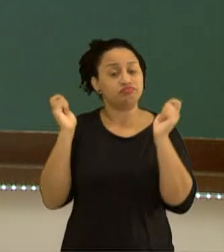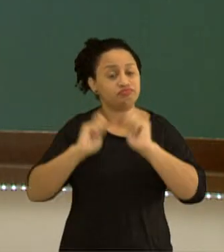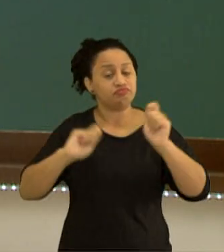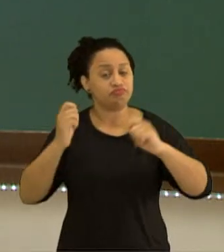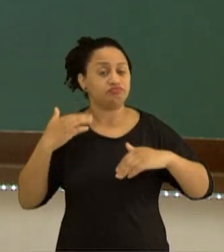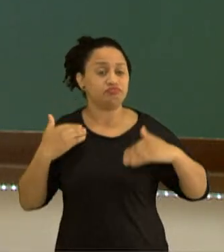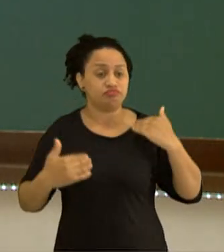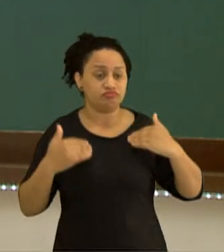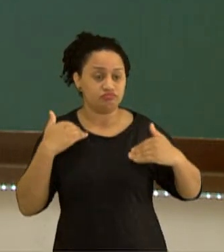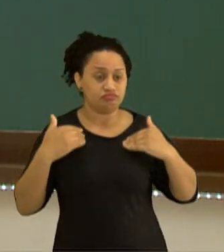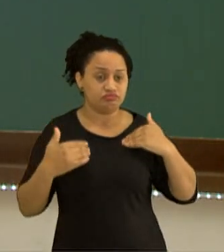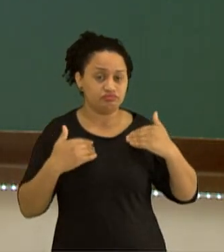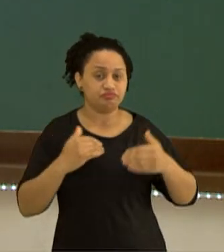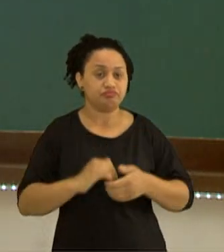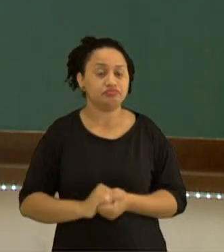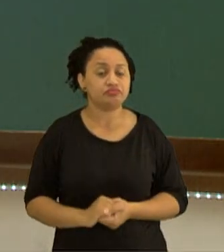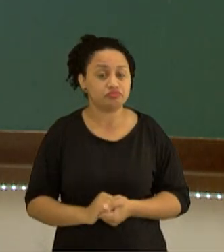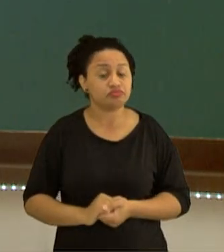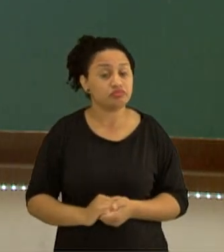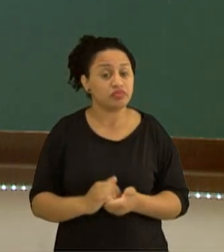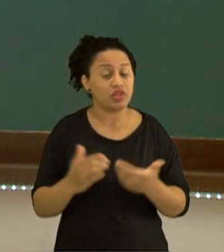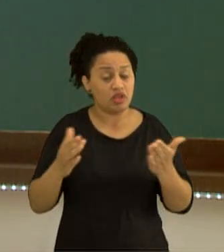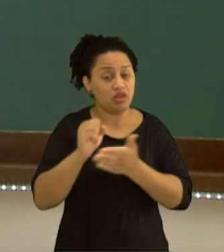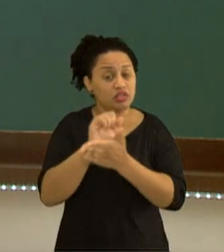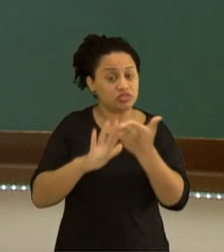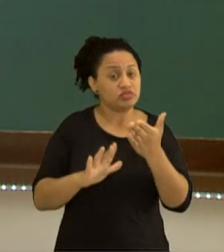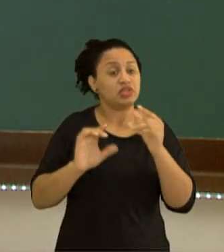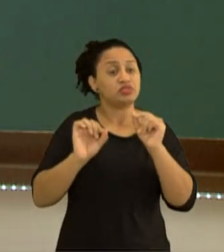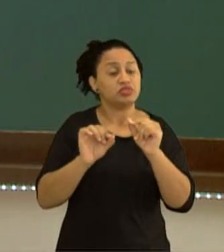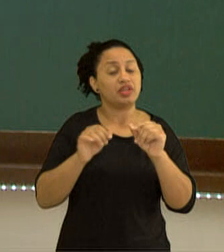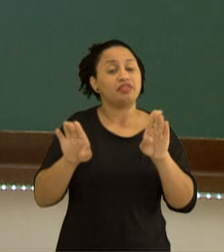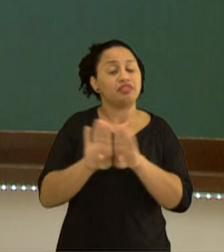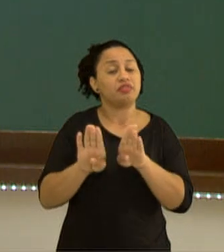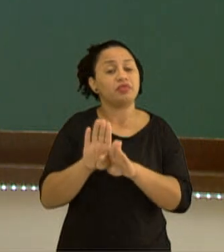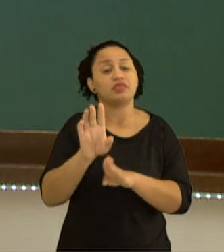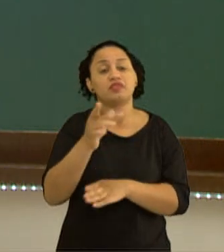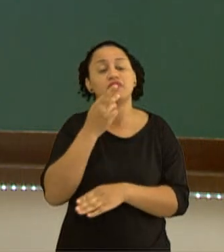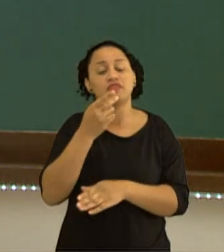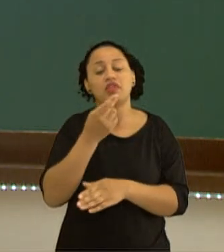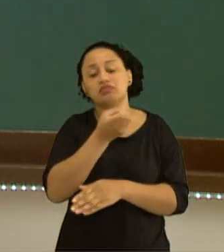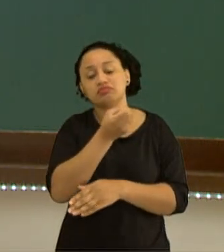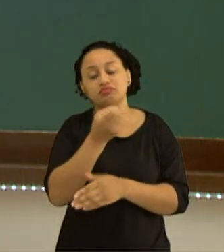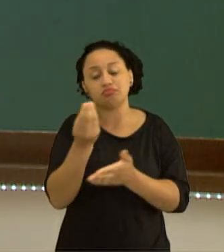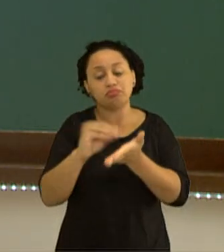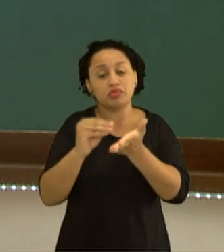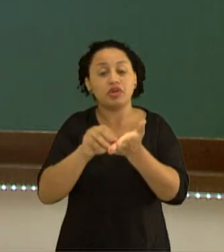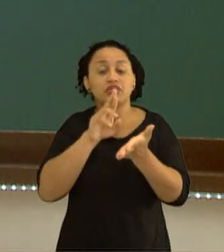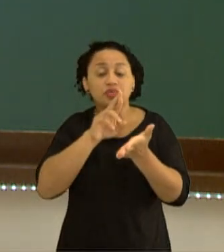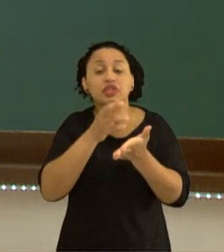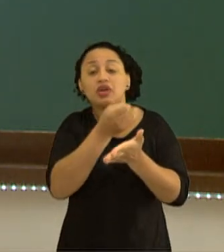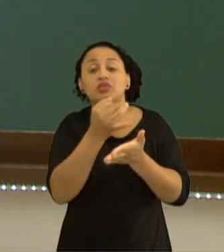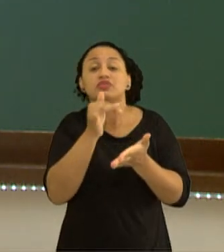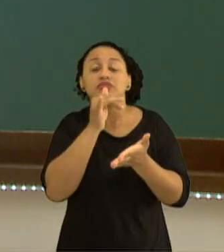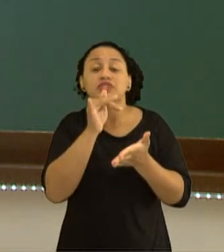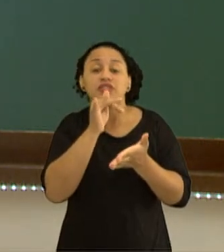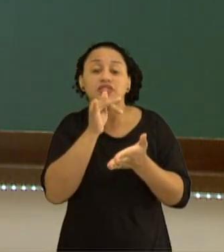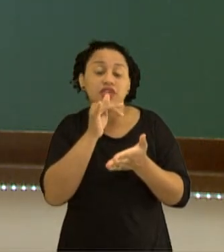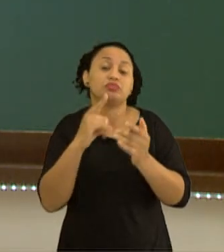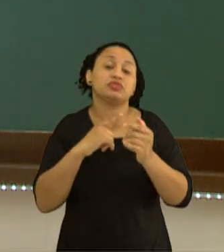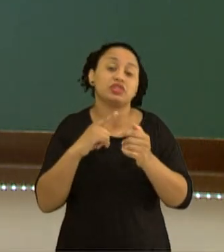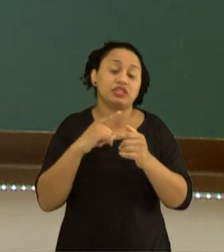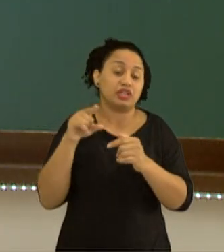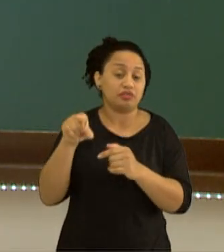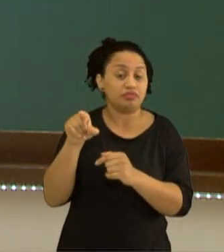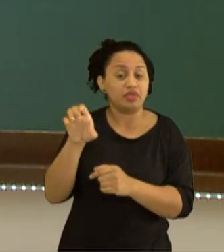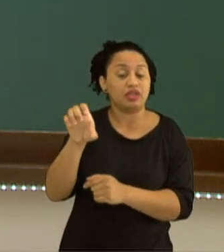Tá? A atividade é o seguinte, vocês também vão citar exemplos de exercício físico